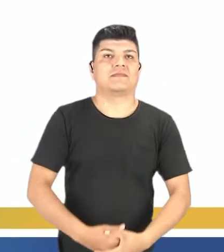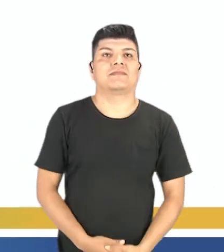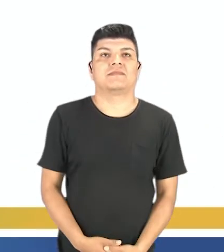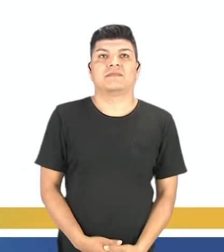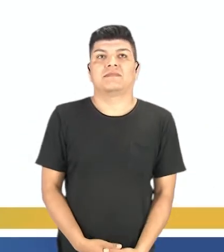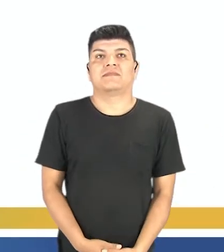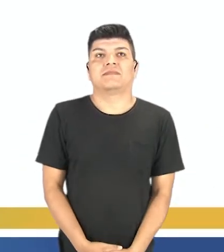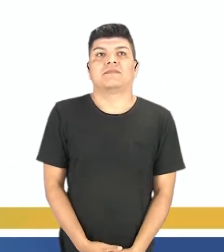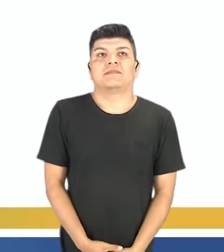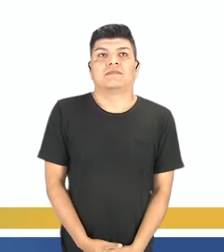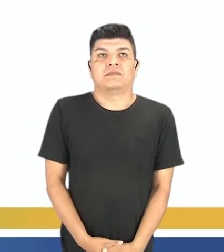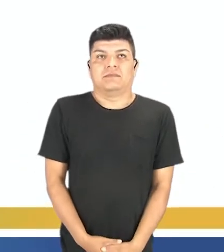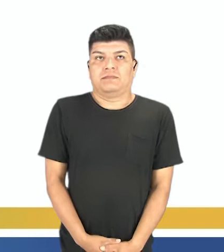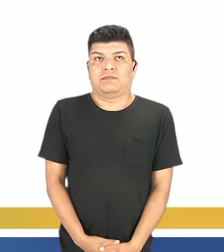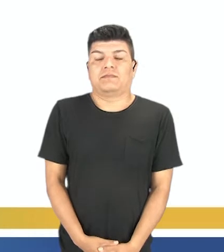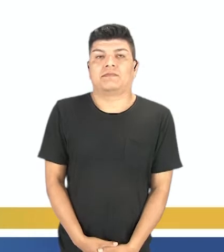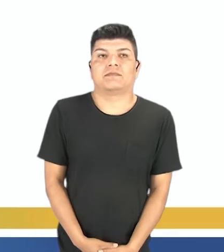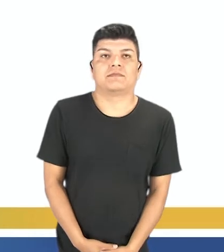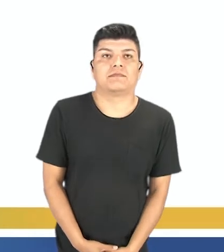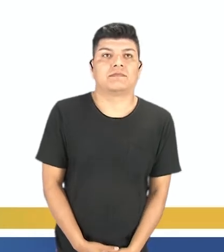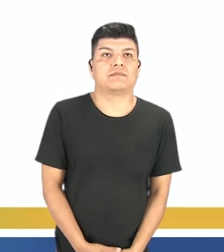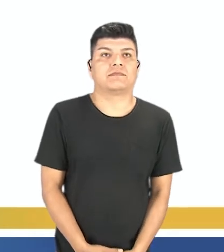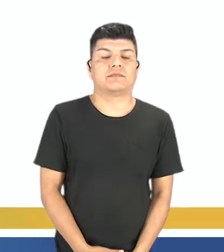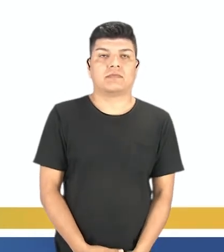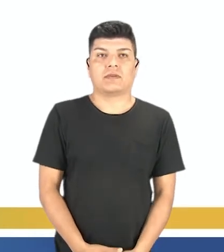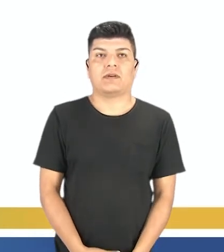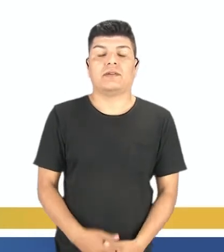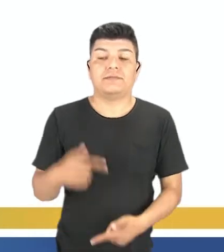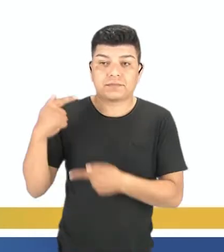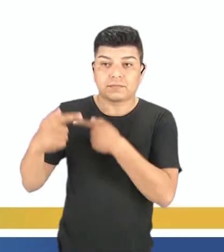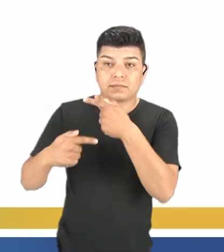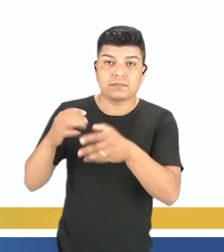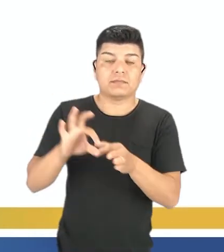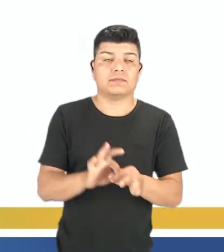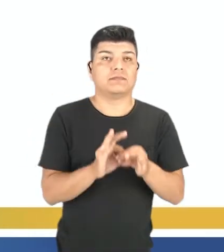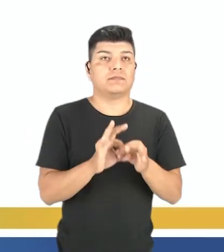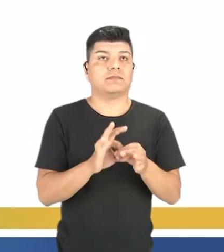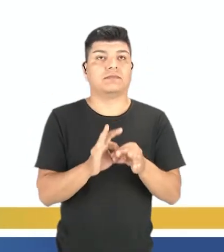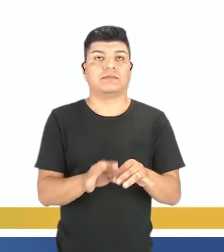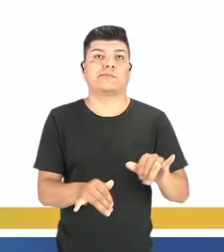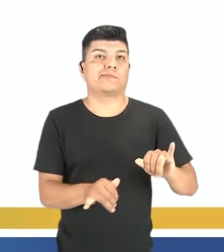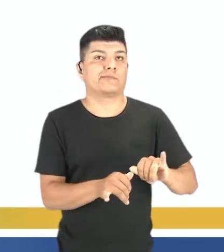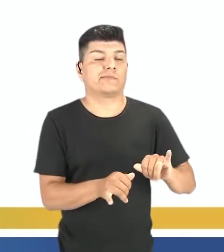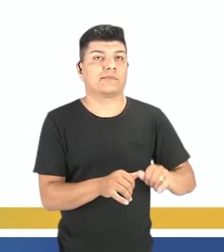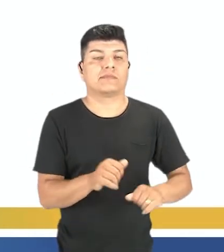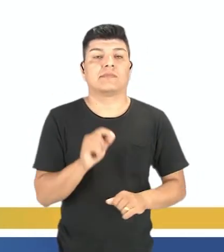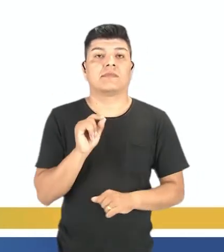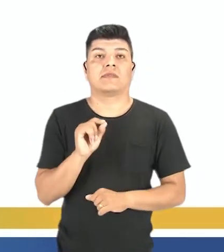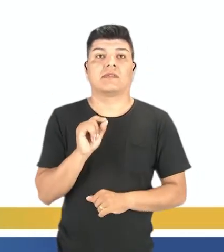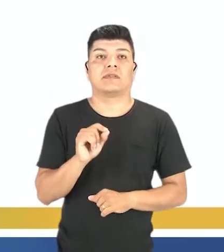bem? Vamos lá então. Então a herança ligada ao sexo, ela vai estar